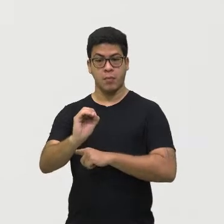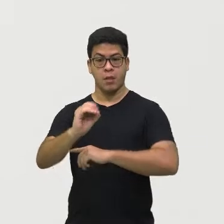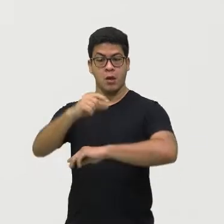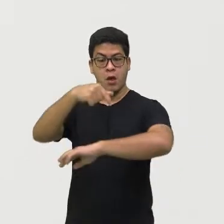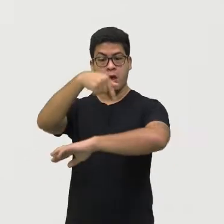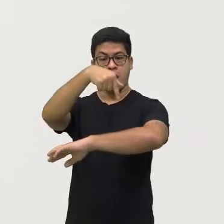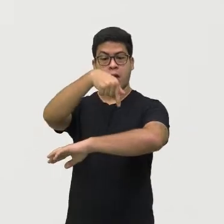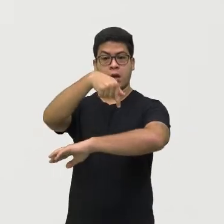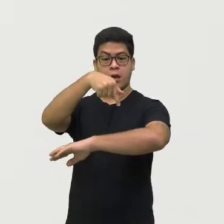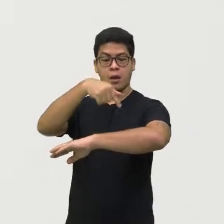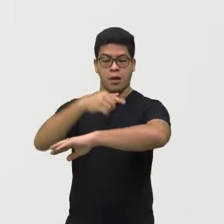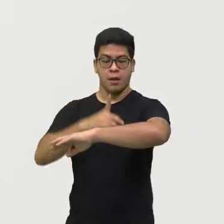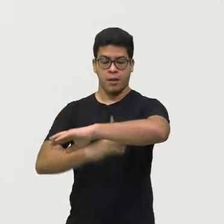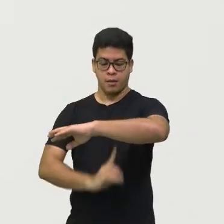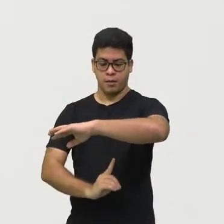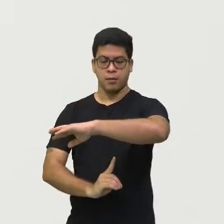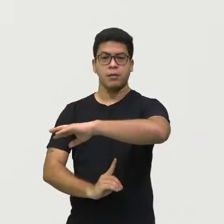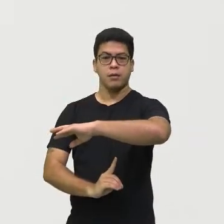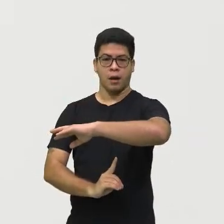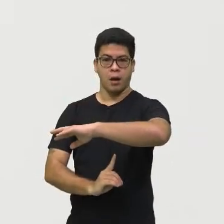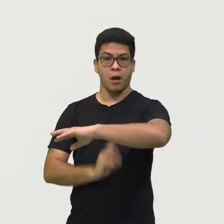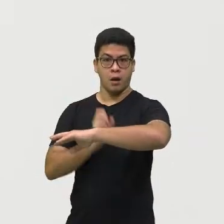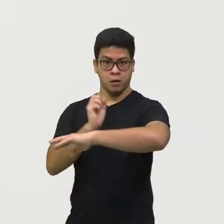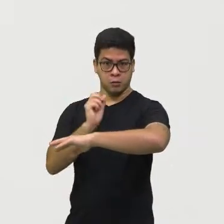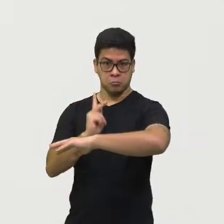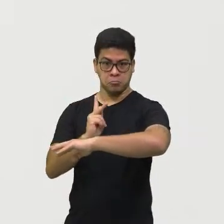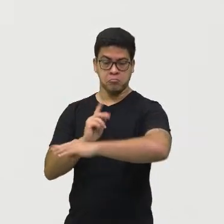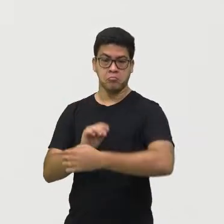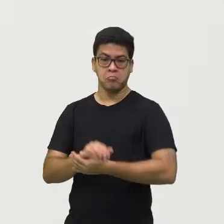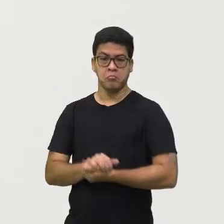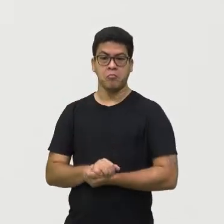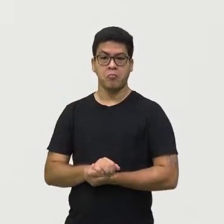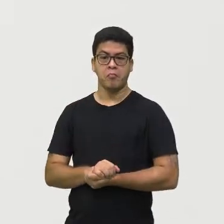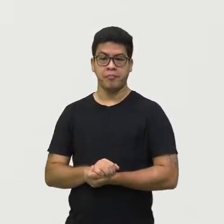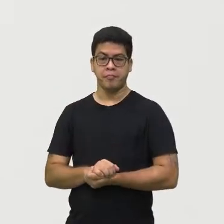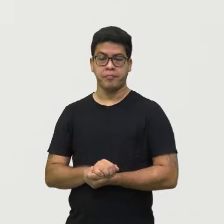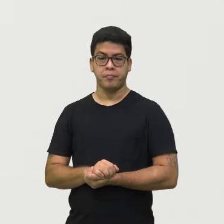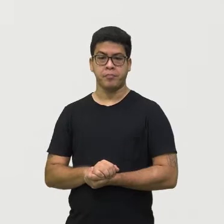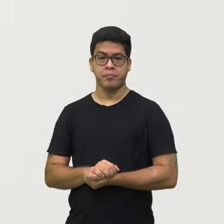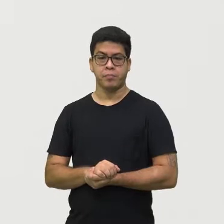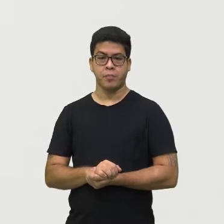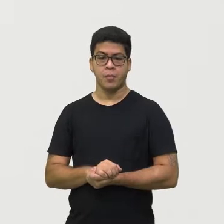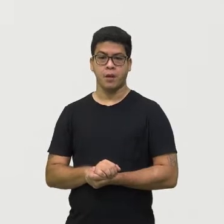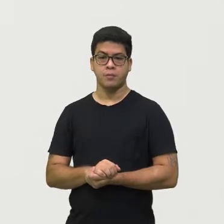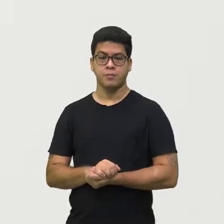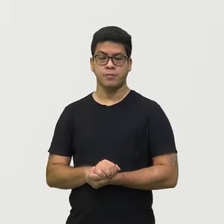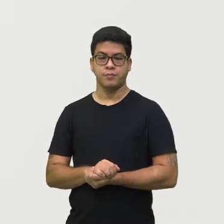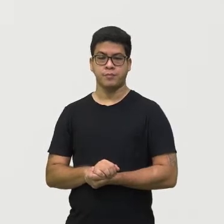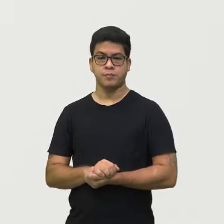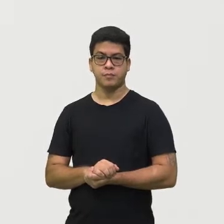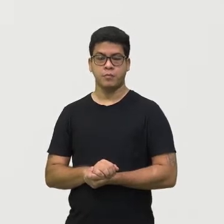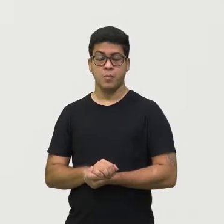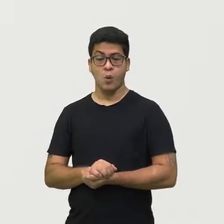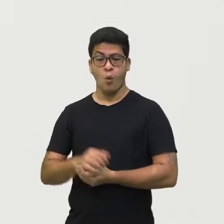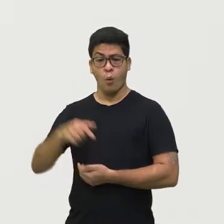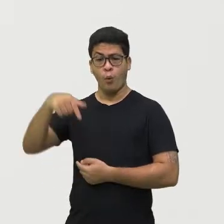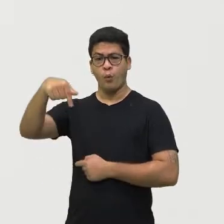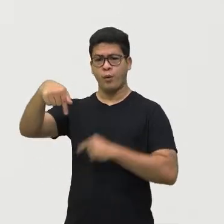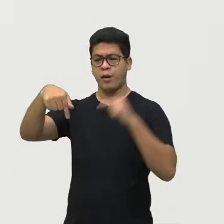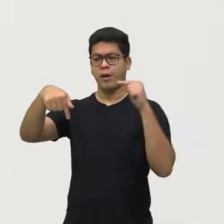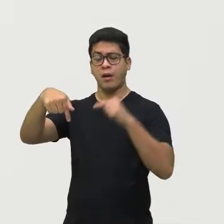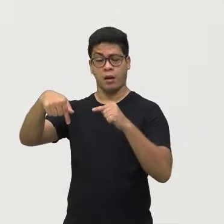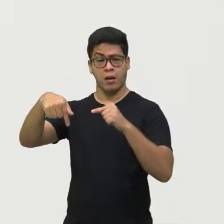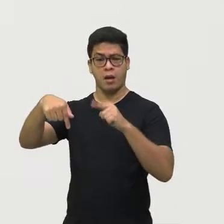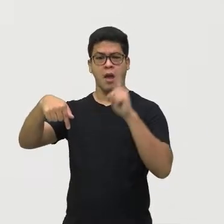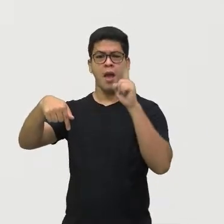vácuo, multiplicado pelo valor da carga elétrica Q e dividido pela distância. Essa distância